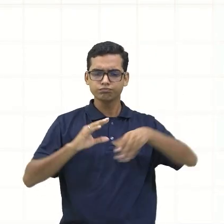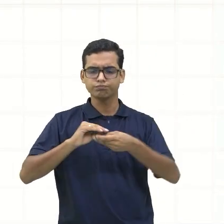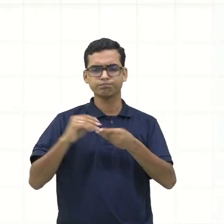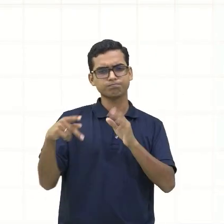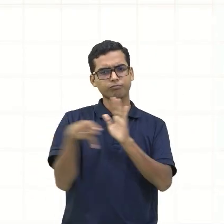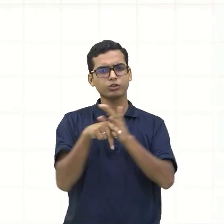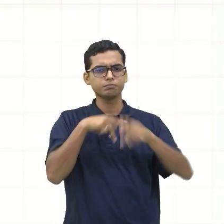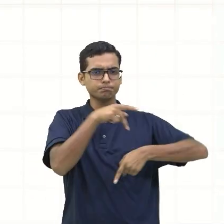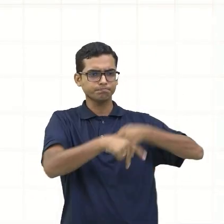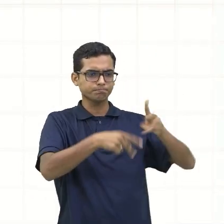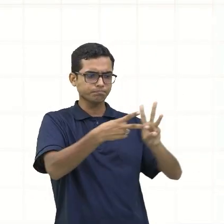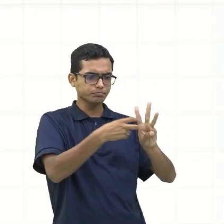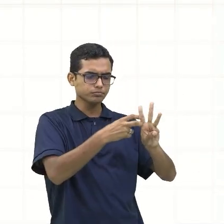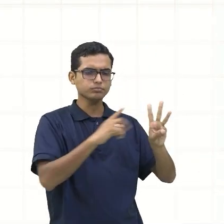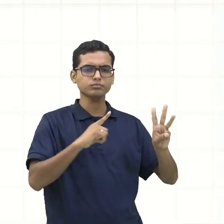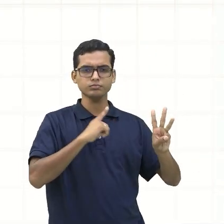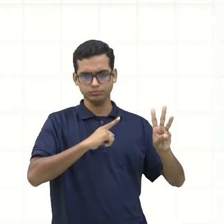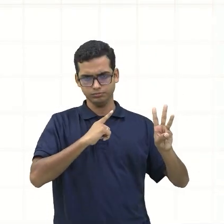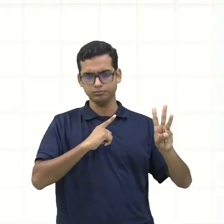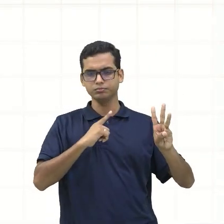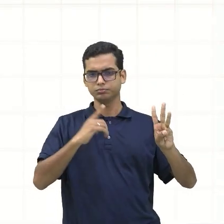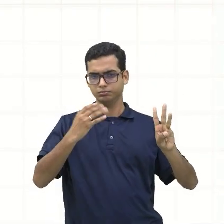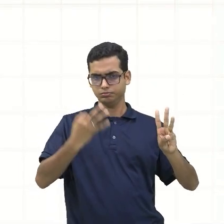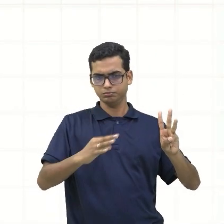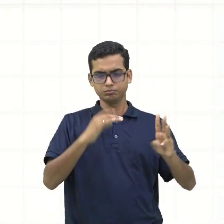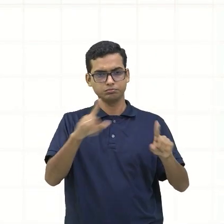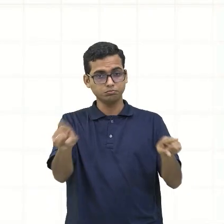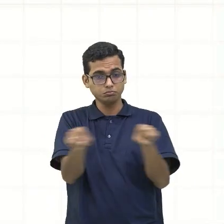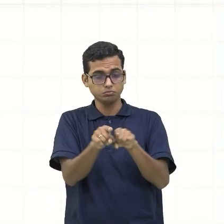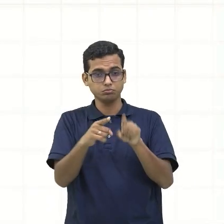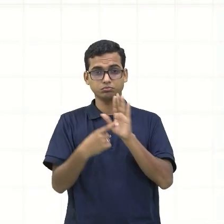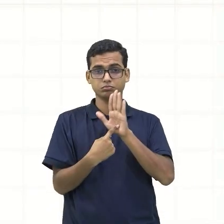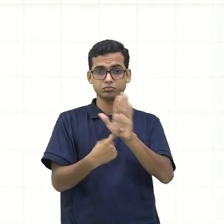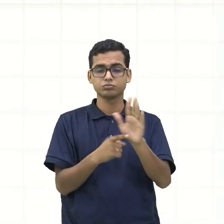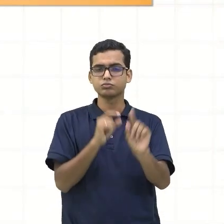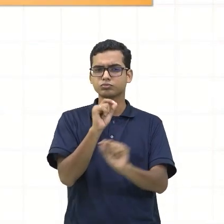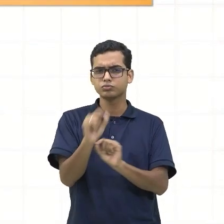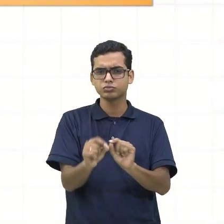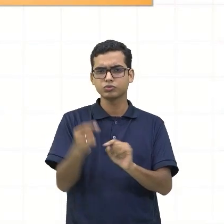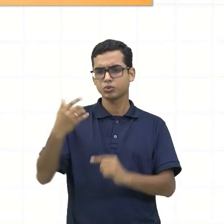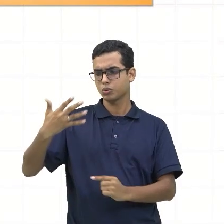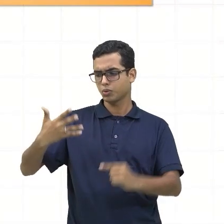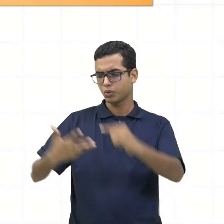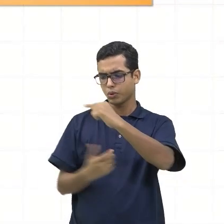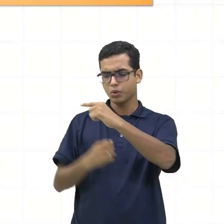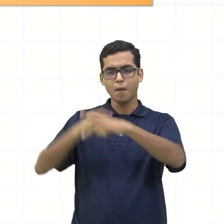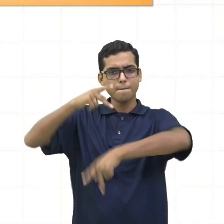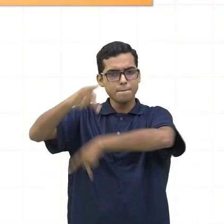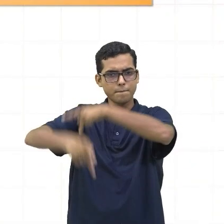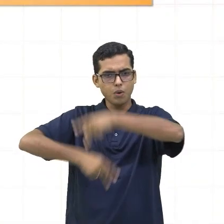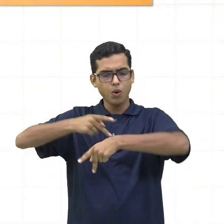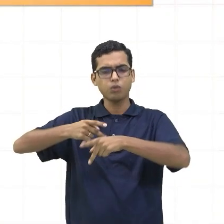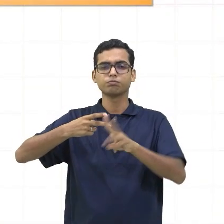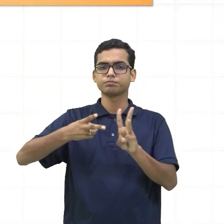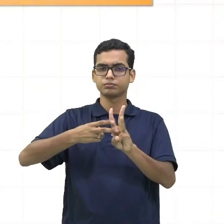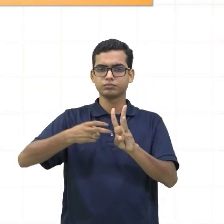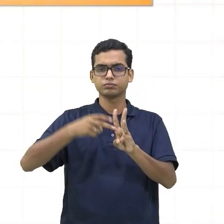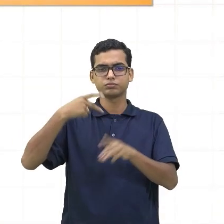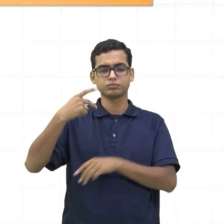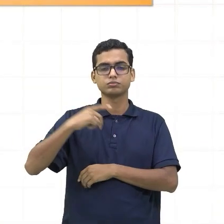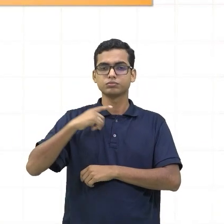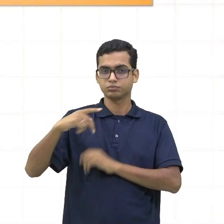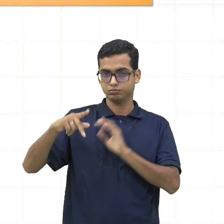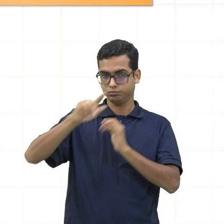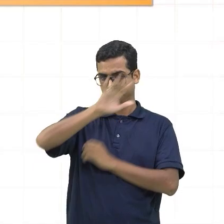nossa população. E agora a gente traz como destaque os principais povos indígenas do Amazonas.